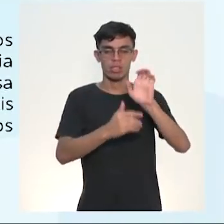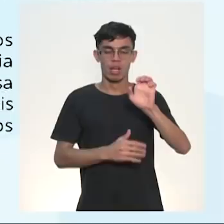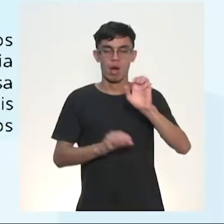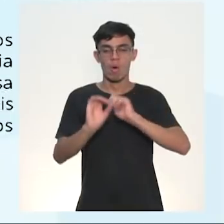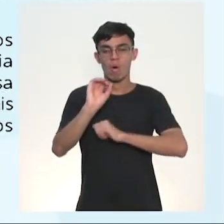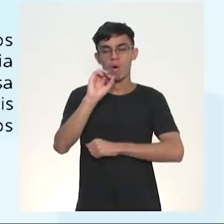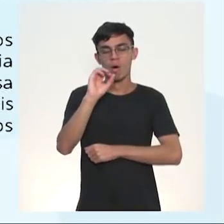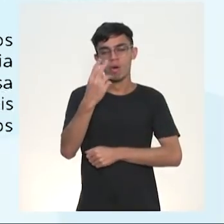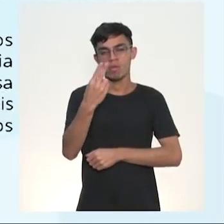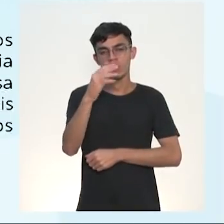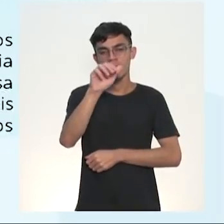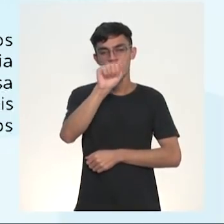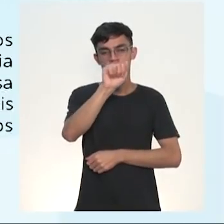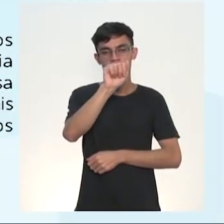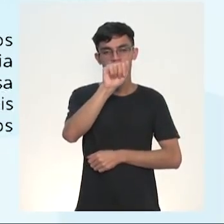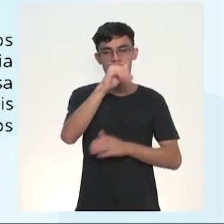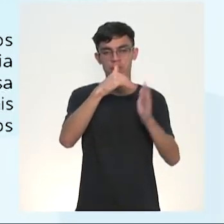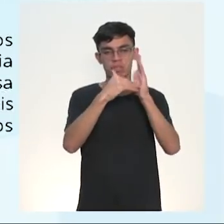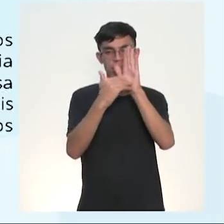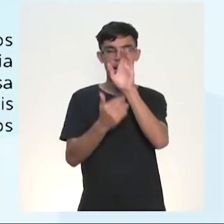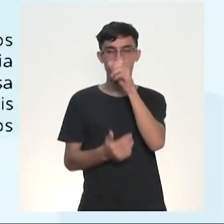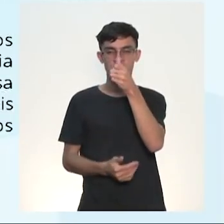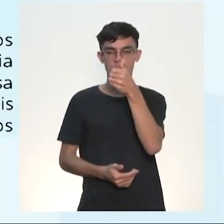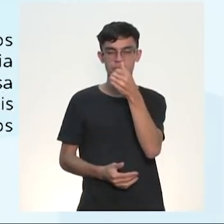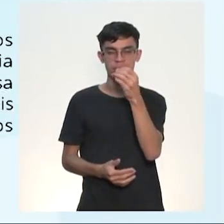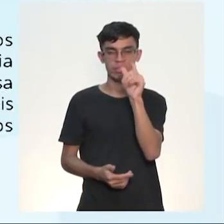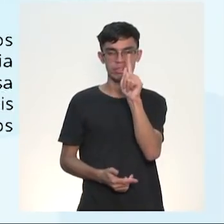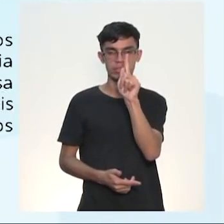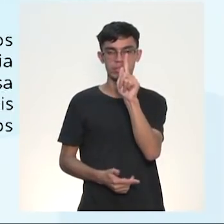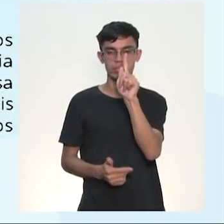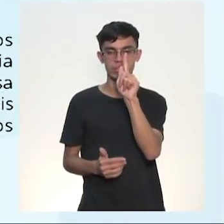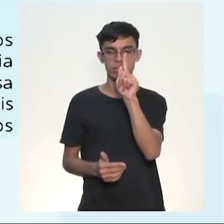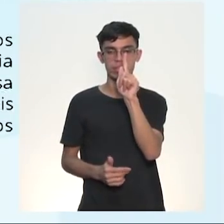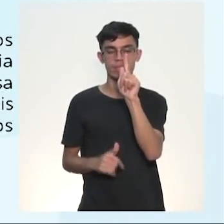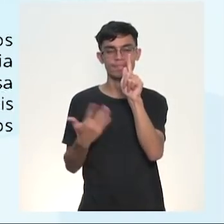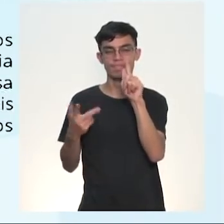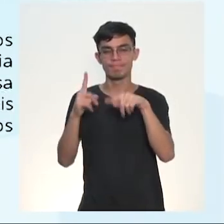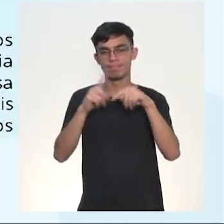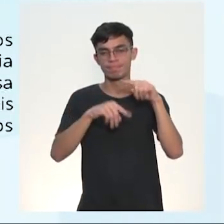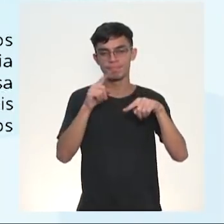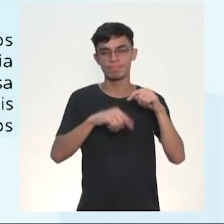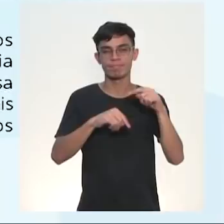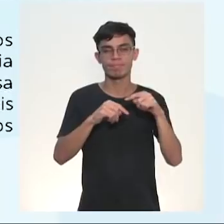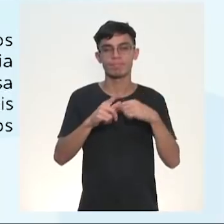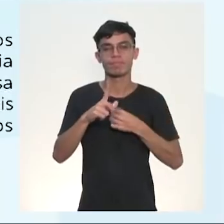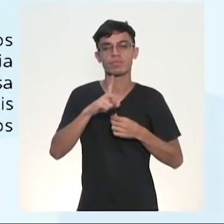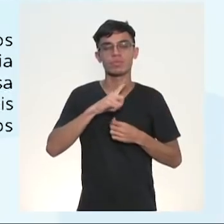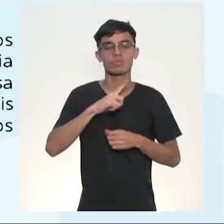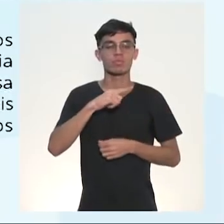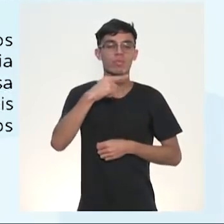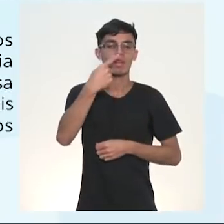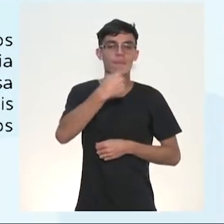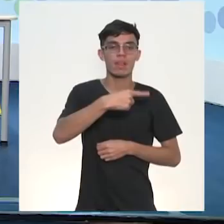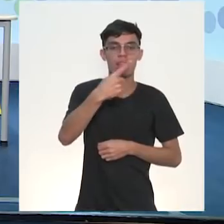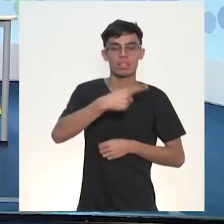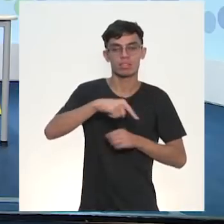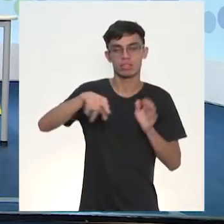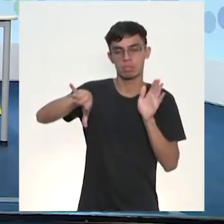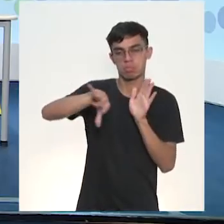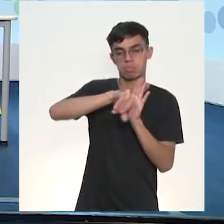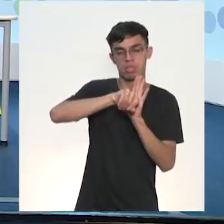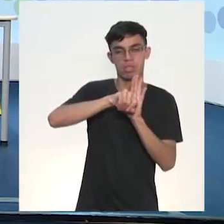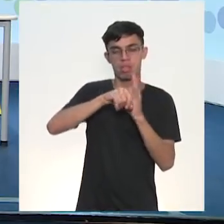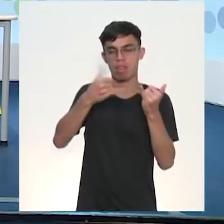G. Então, qual é o mais próximo do A é o aparelho que menos consome energia. Então, Fábio, na sua